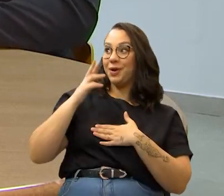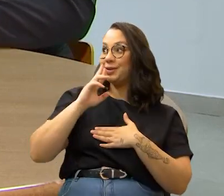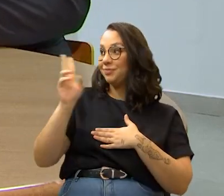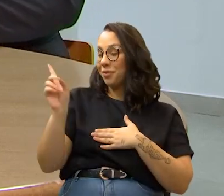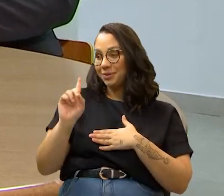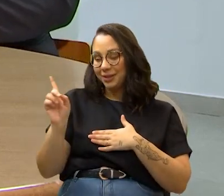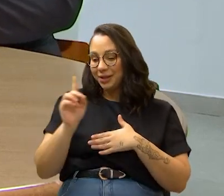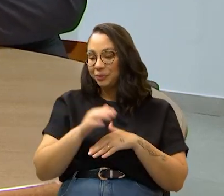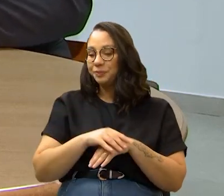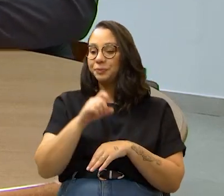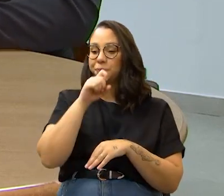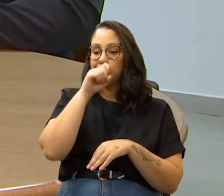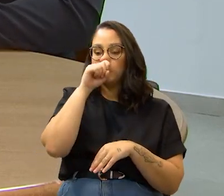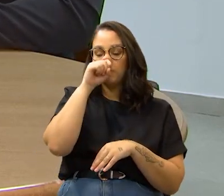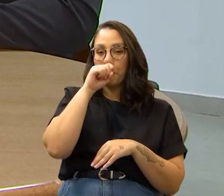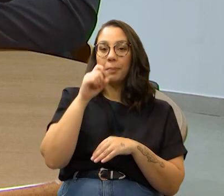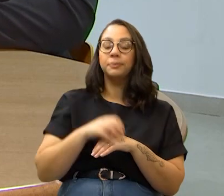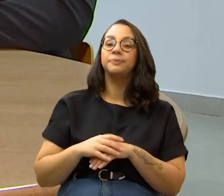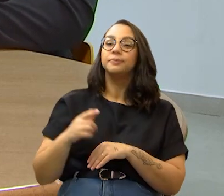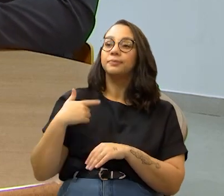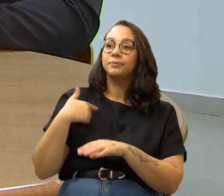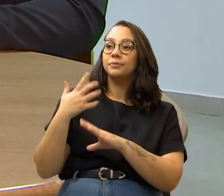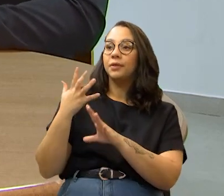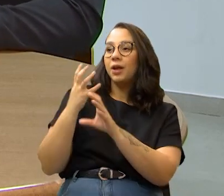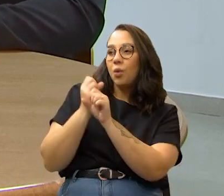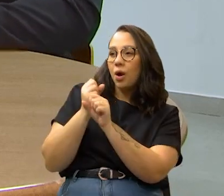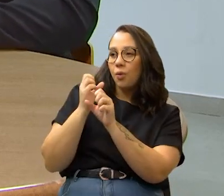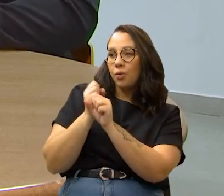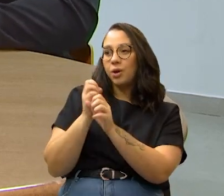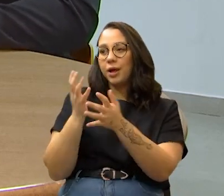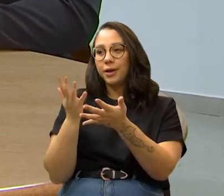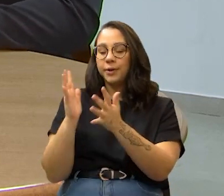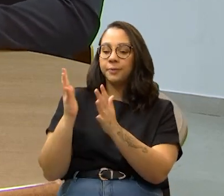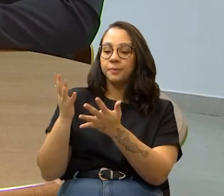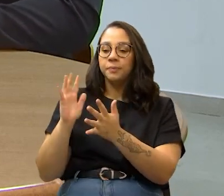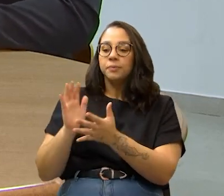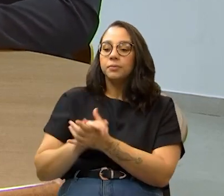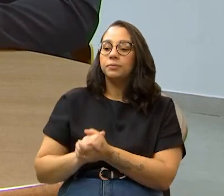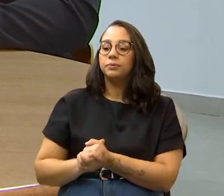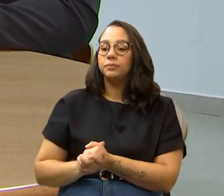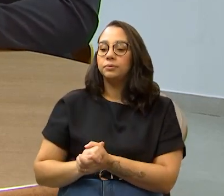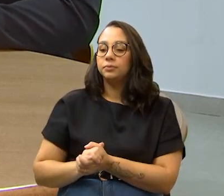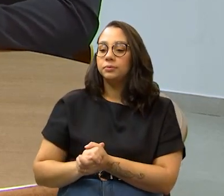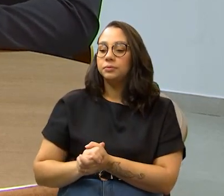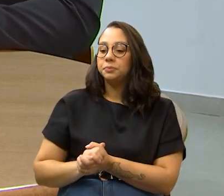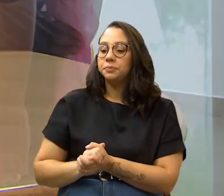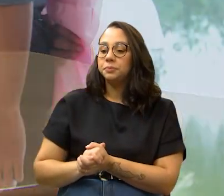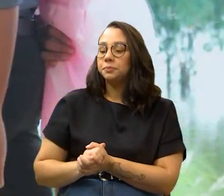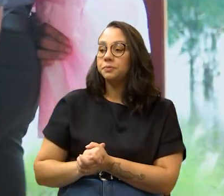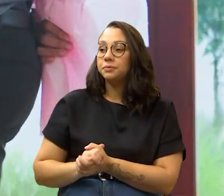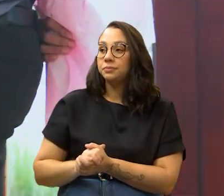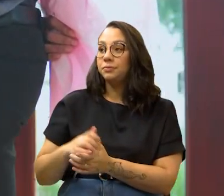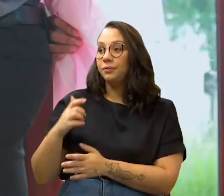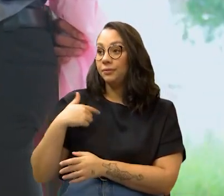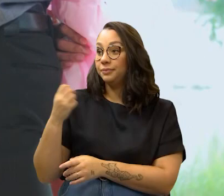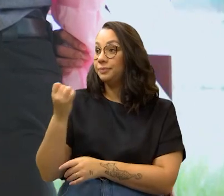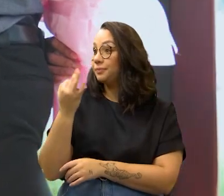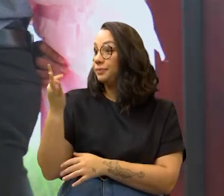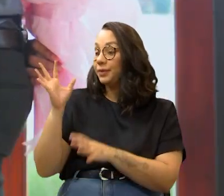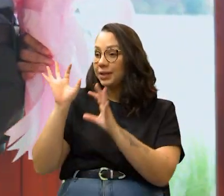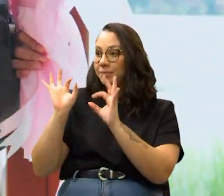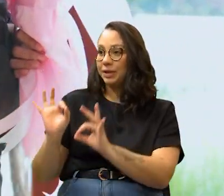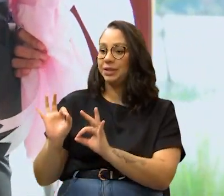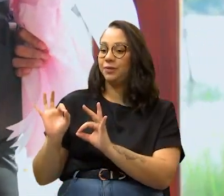agora não, gente. Viu? Eu fiz alguns cálculos, tá? E eu cheguei em um